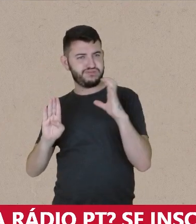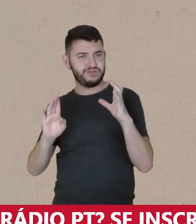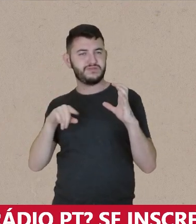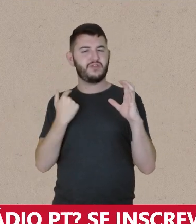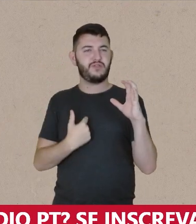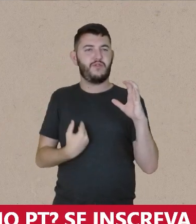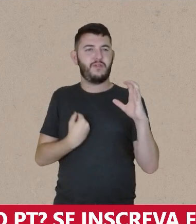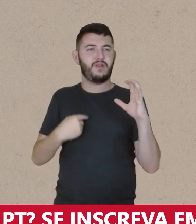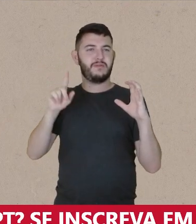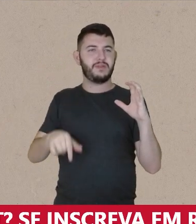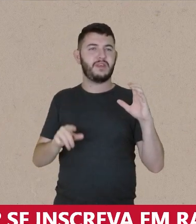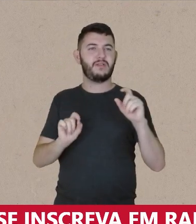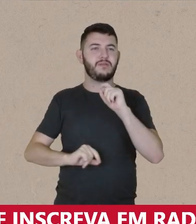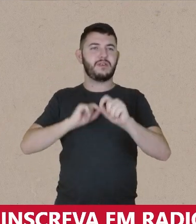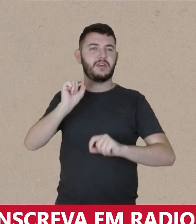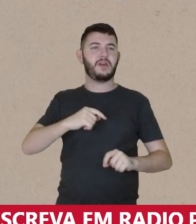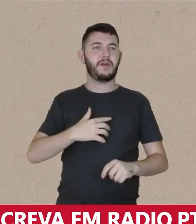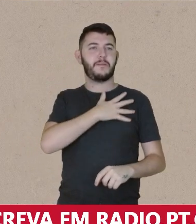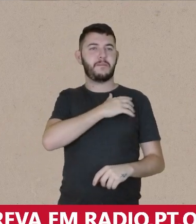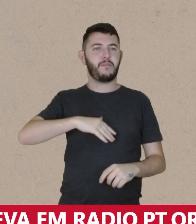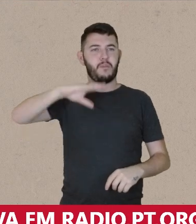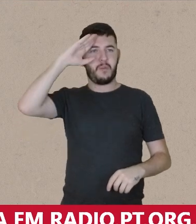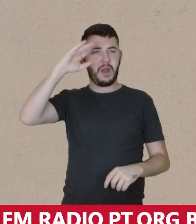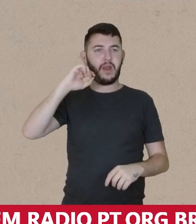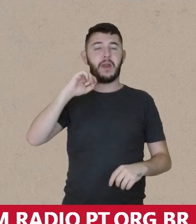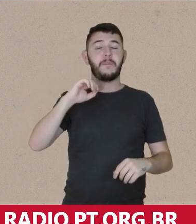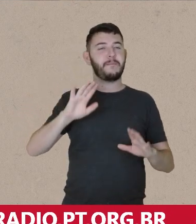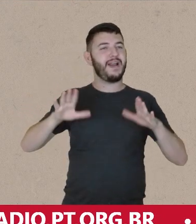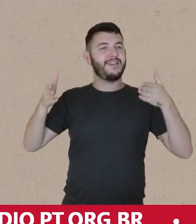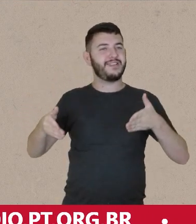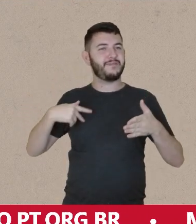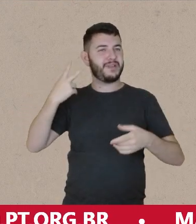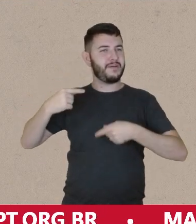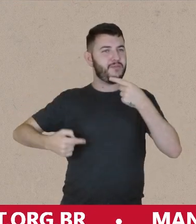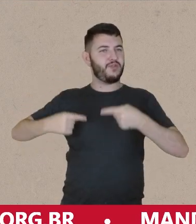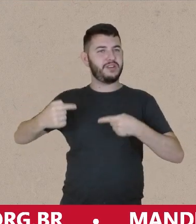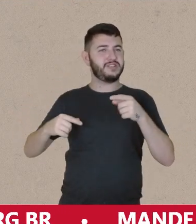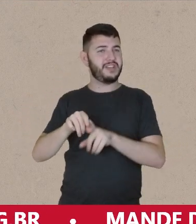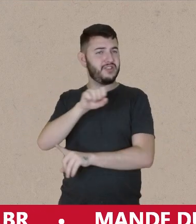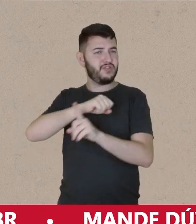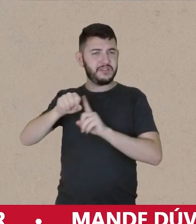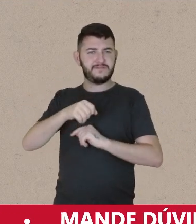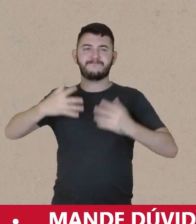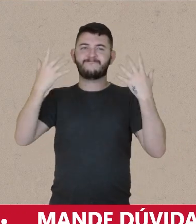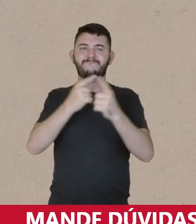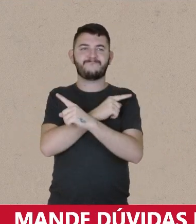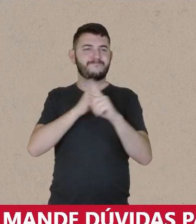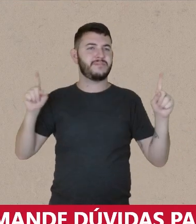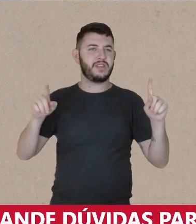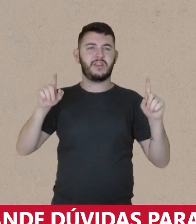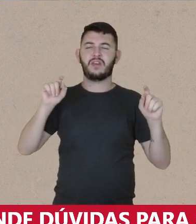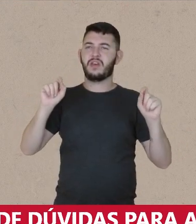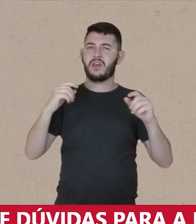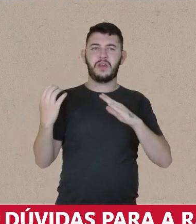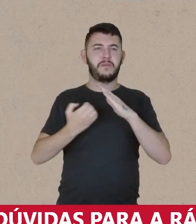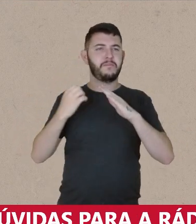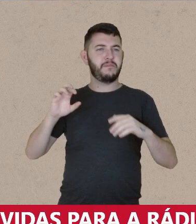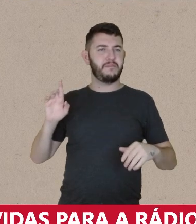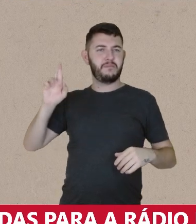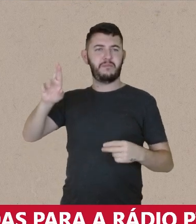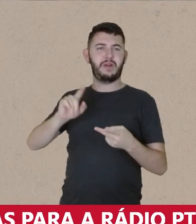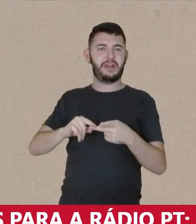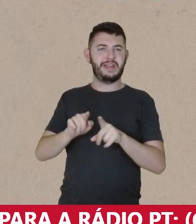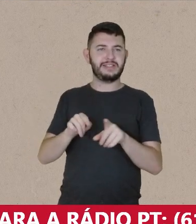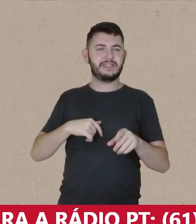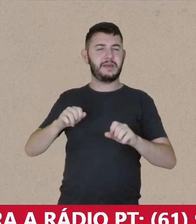da intervenção militar na política, que está sendo repudiado também por toda a sociedade, inclusive pela maioria do empresariado, da grande mídia, da